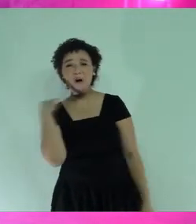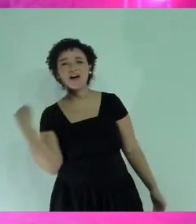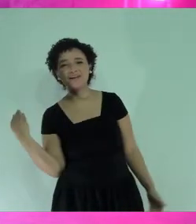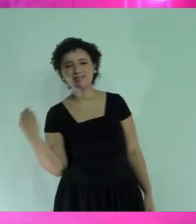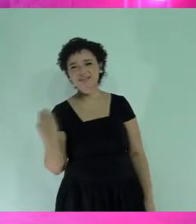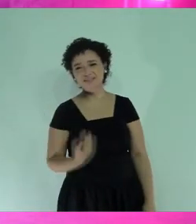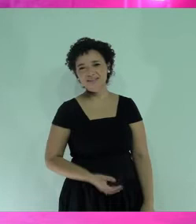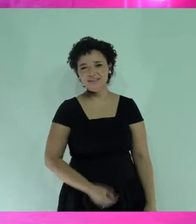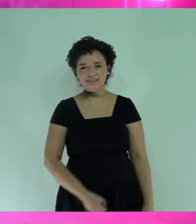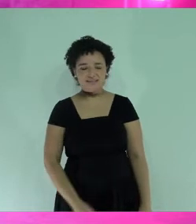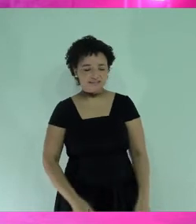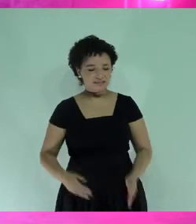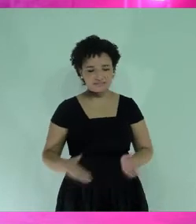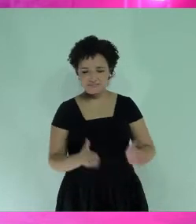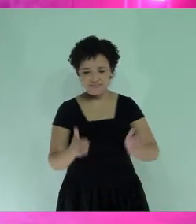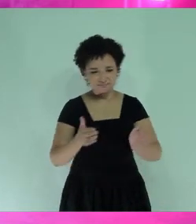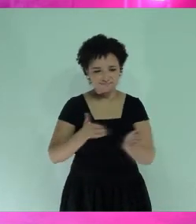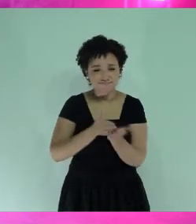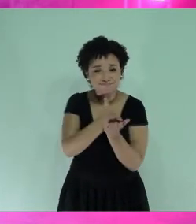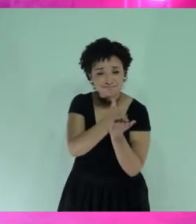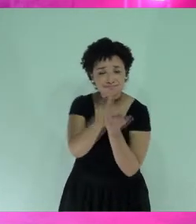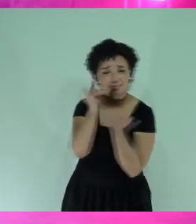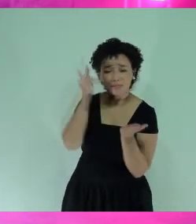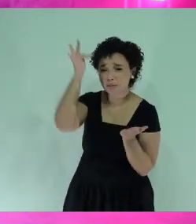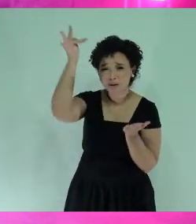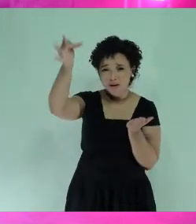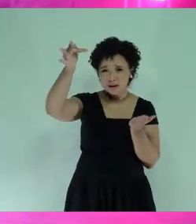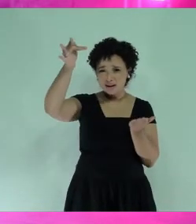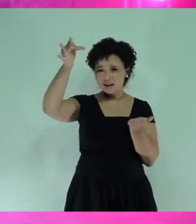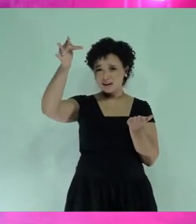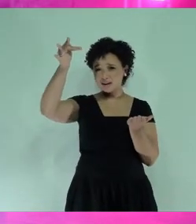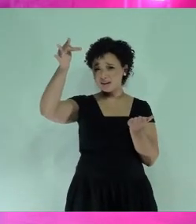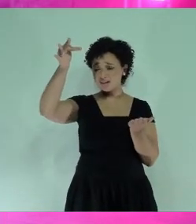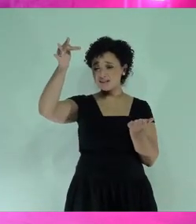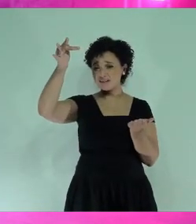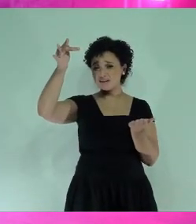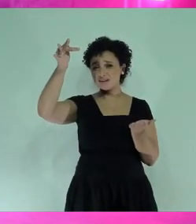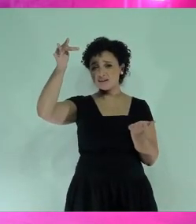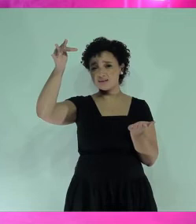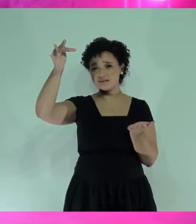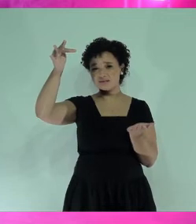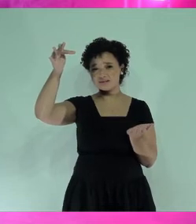Sabia até mesmo que as estradas do meu senhor destino